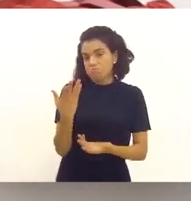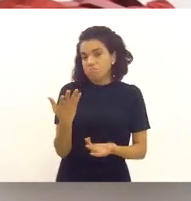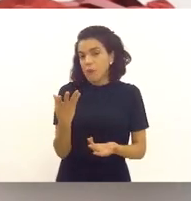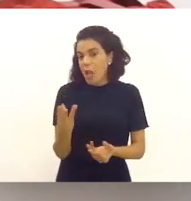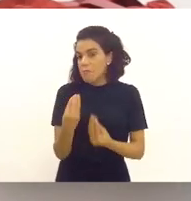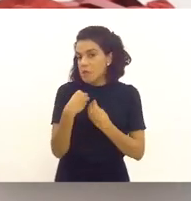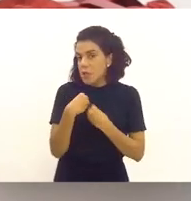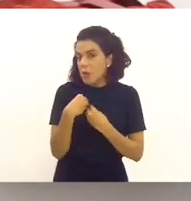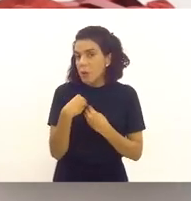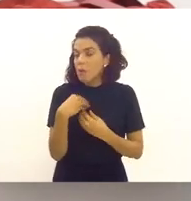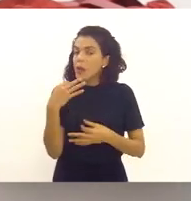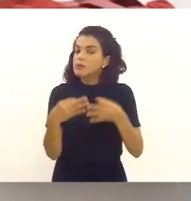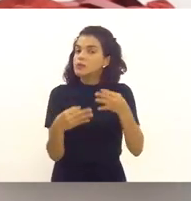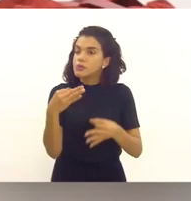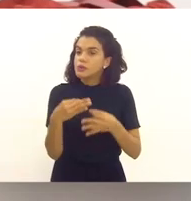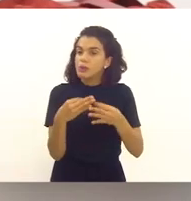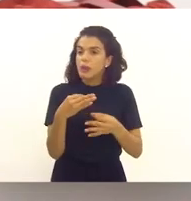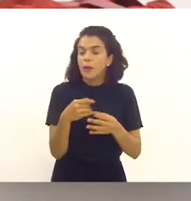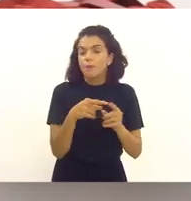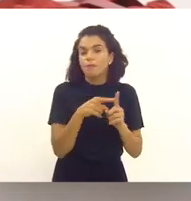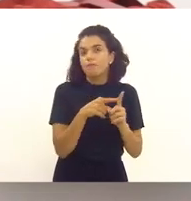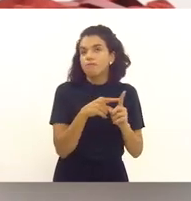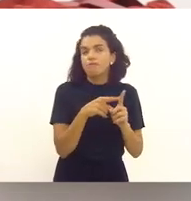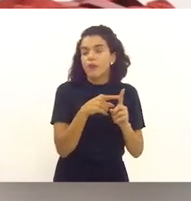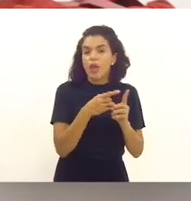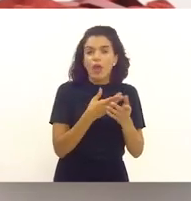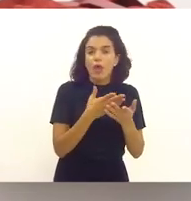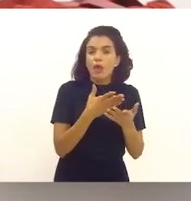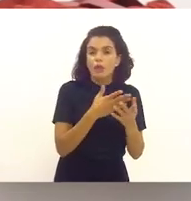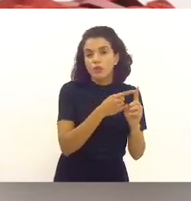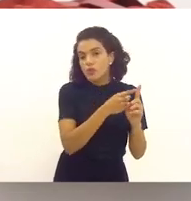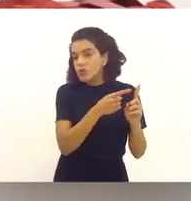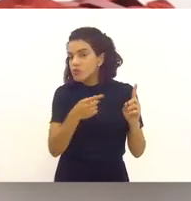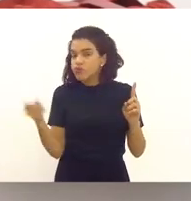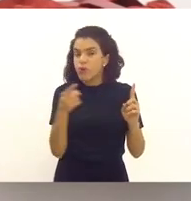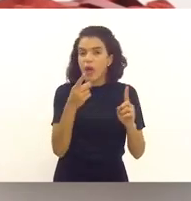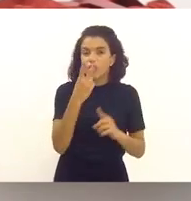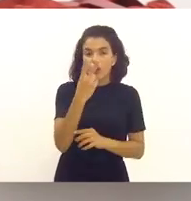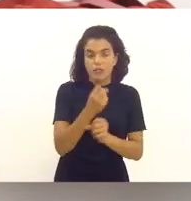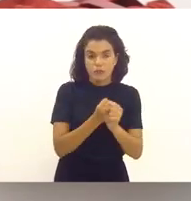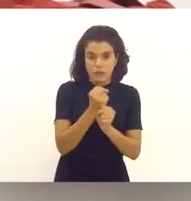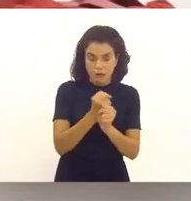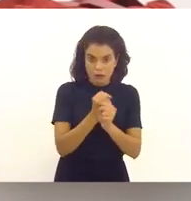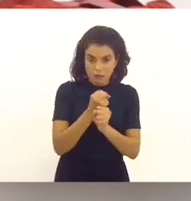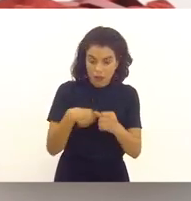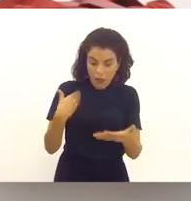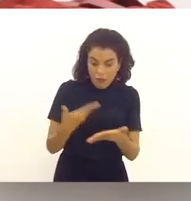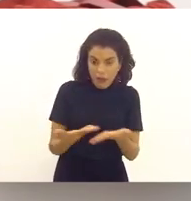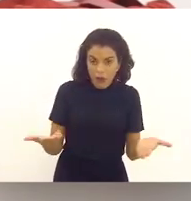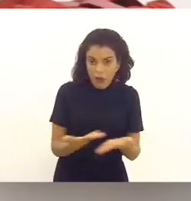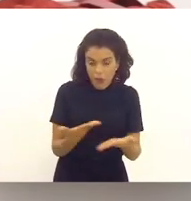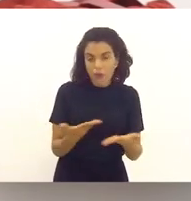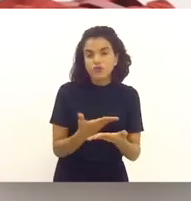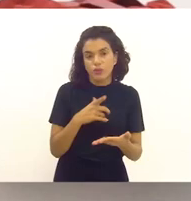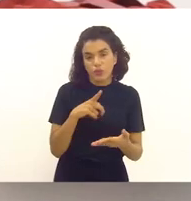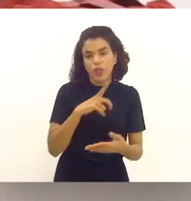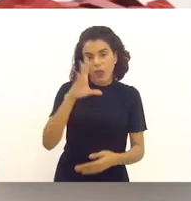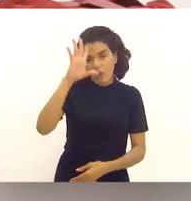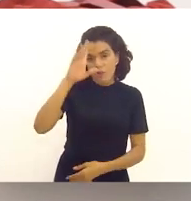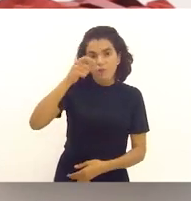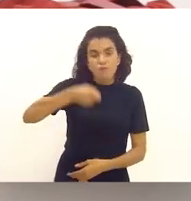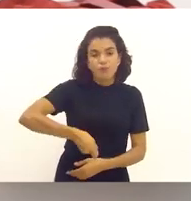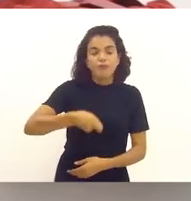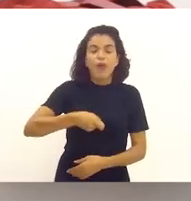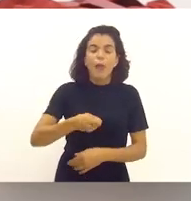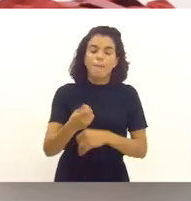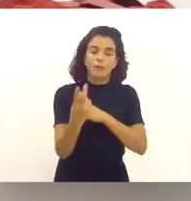eu fiquei com medida protetiva ininterrupta durante dois anos eu ainda estou com medida protetiva tá